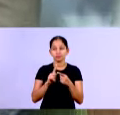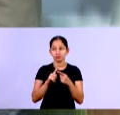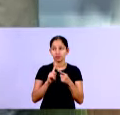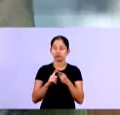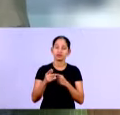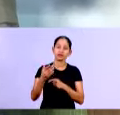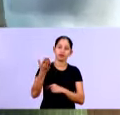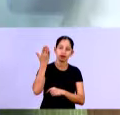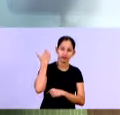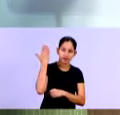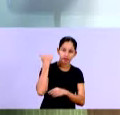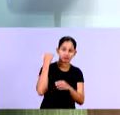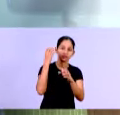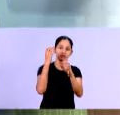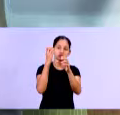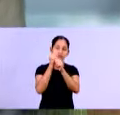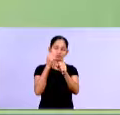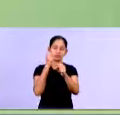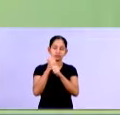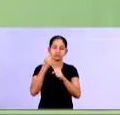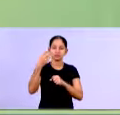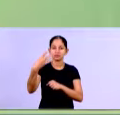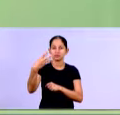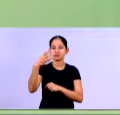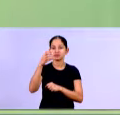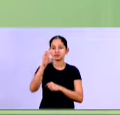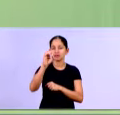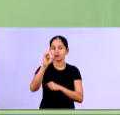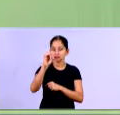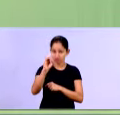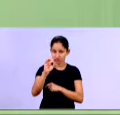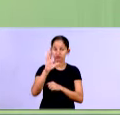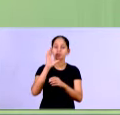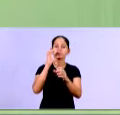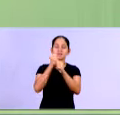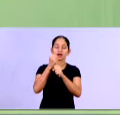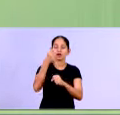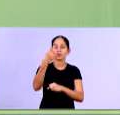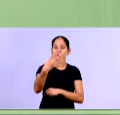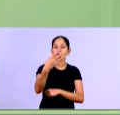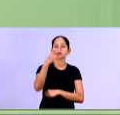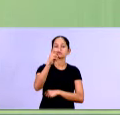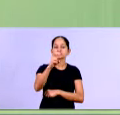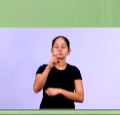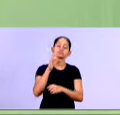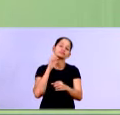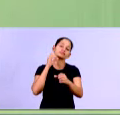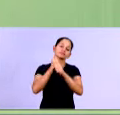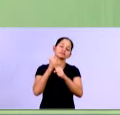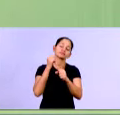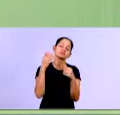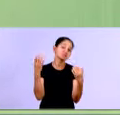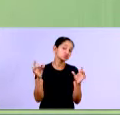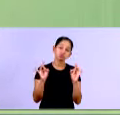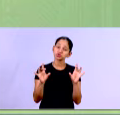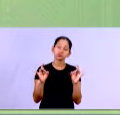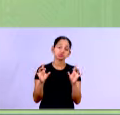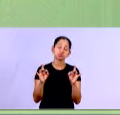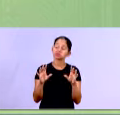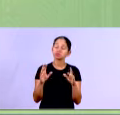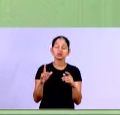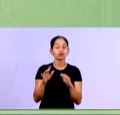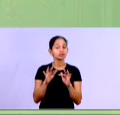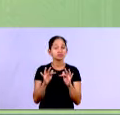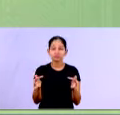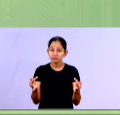valor presente, 300, mais os juros, 45. Ok? Então, o valor futuro é isso. Eu pego o